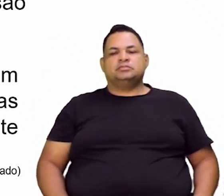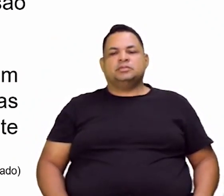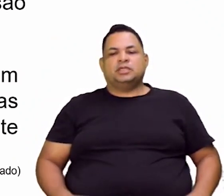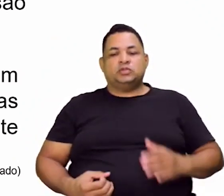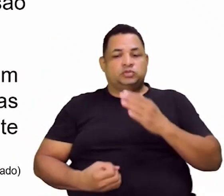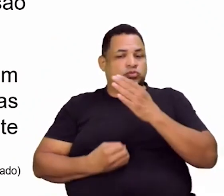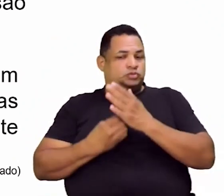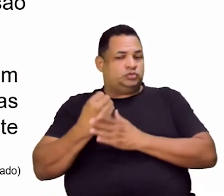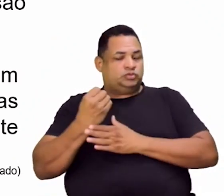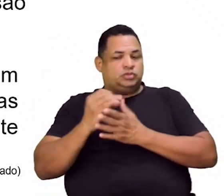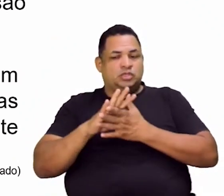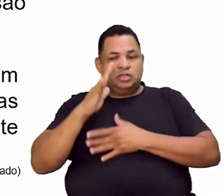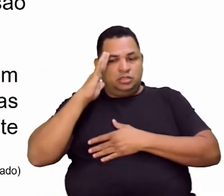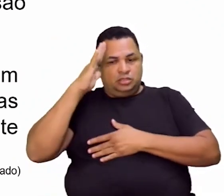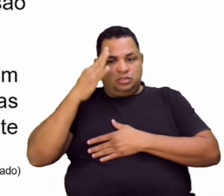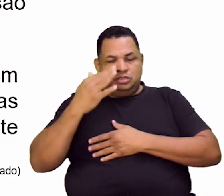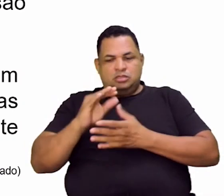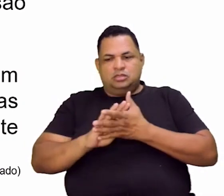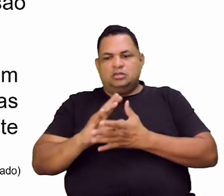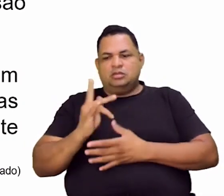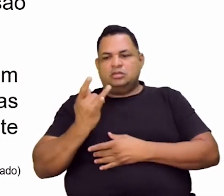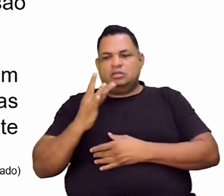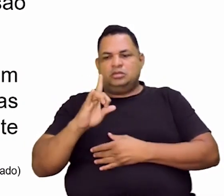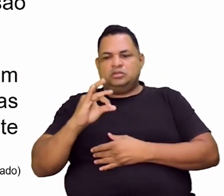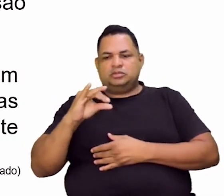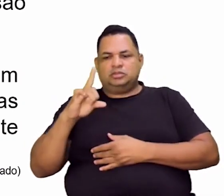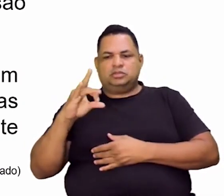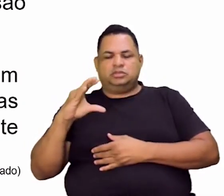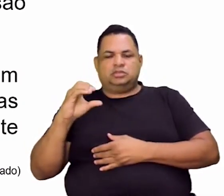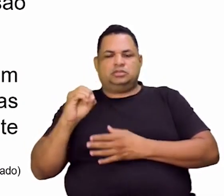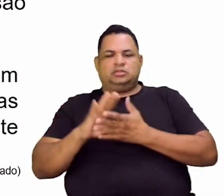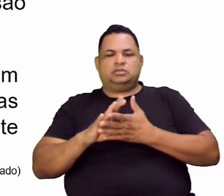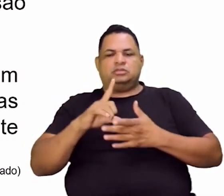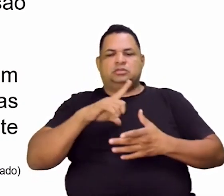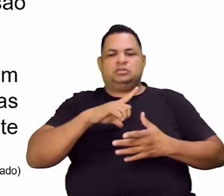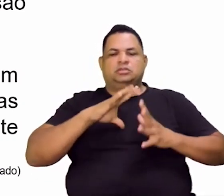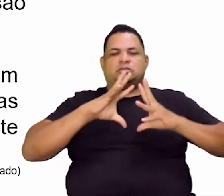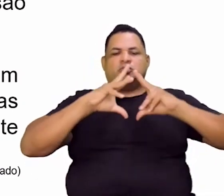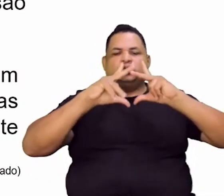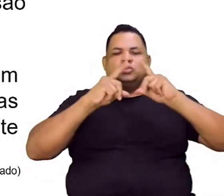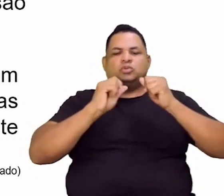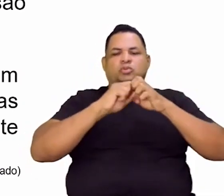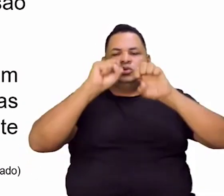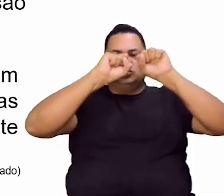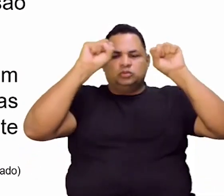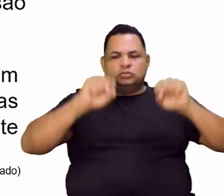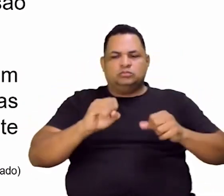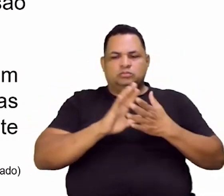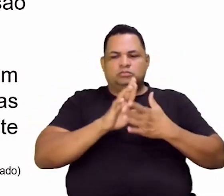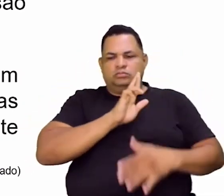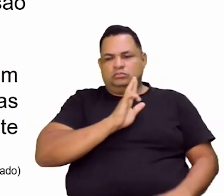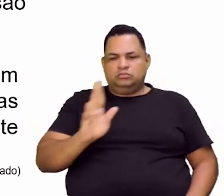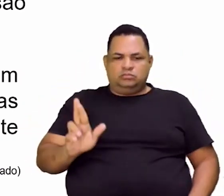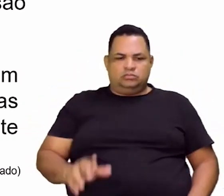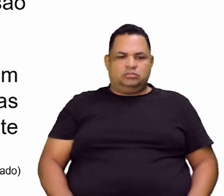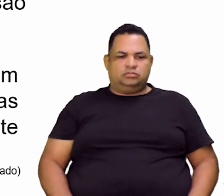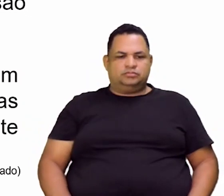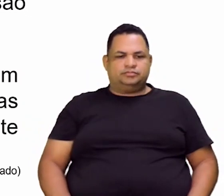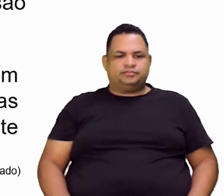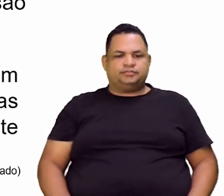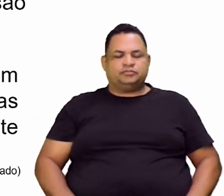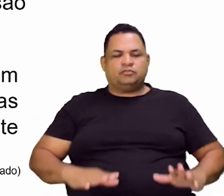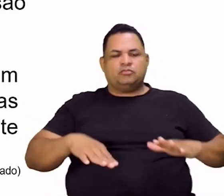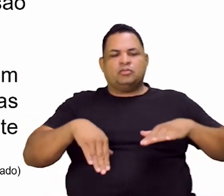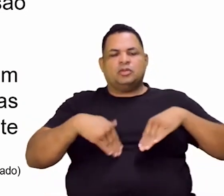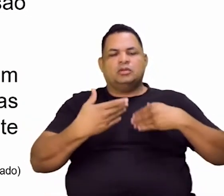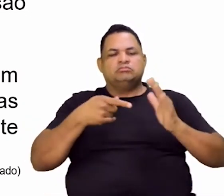heliocentrismo. E a questão não era só científica, né? Tinha todo um sistema religioso, etc.